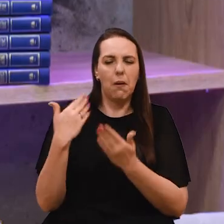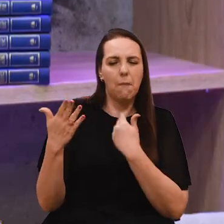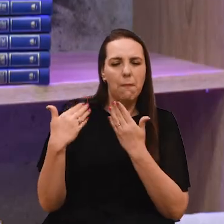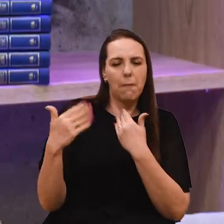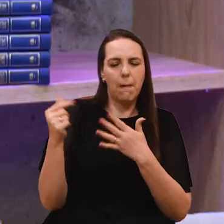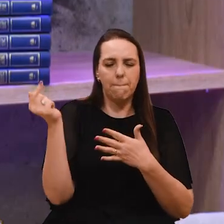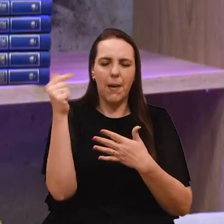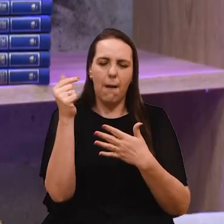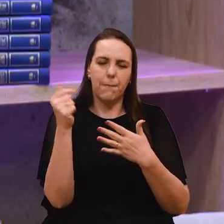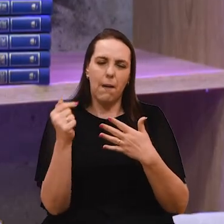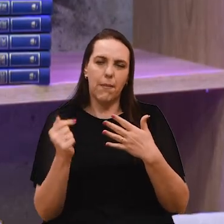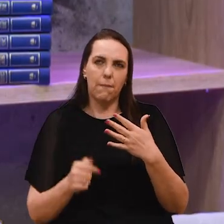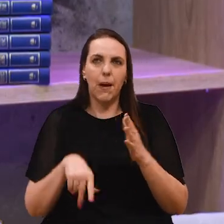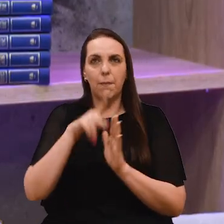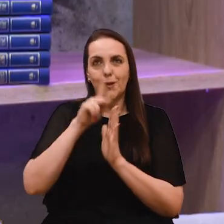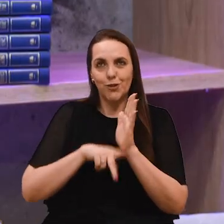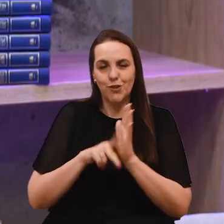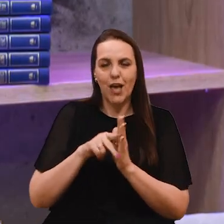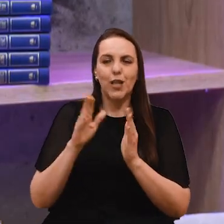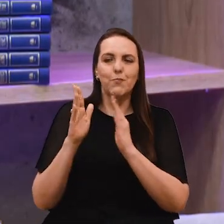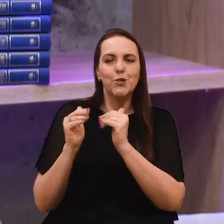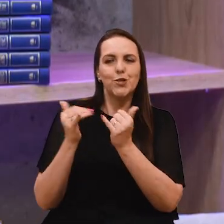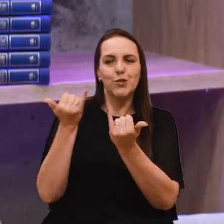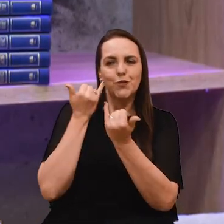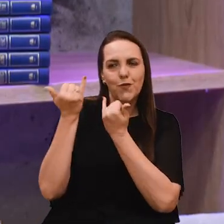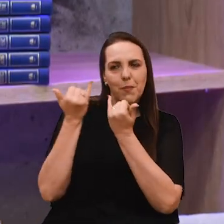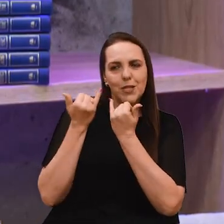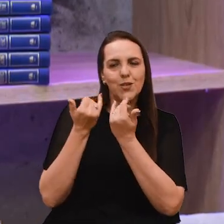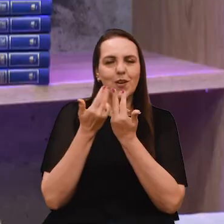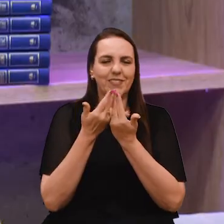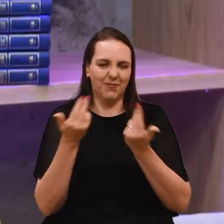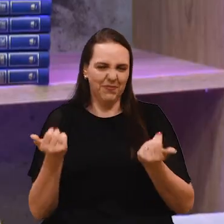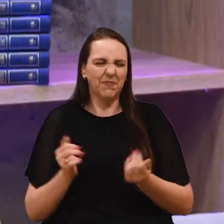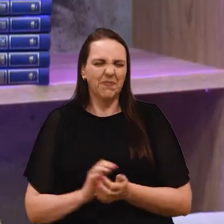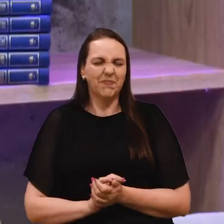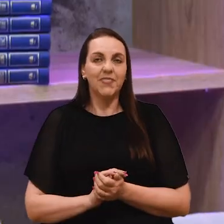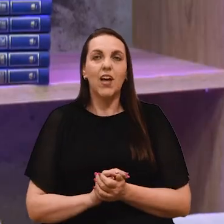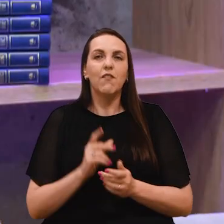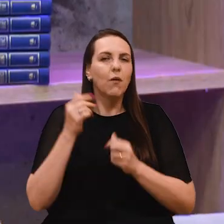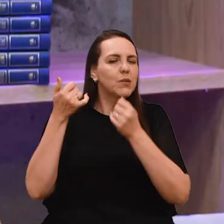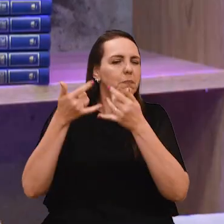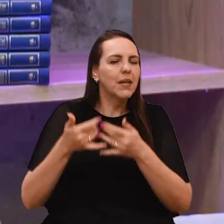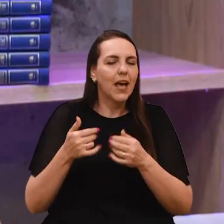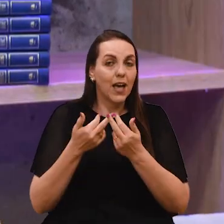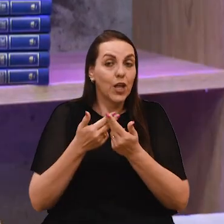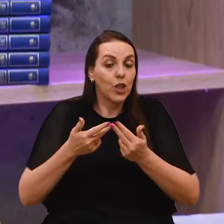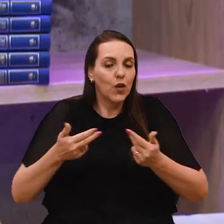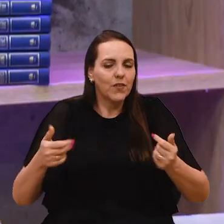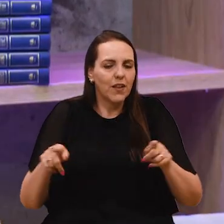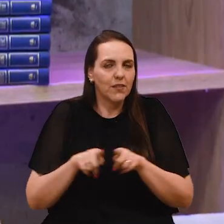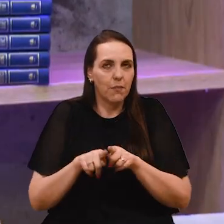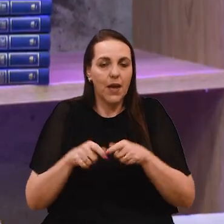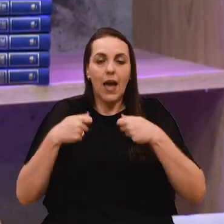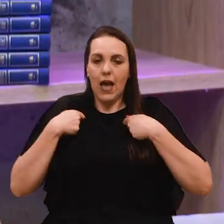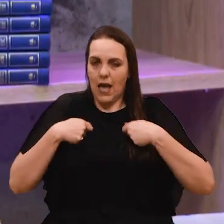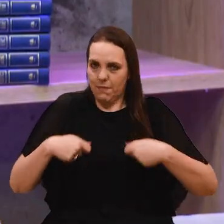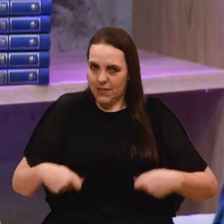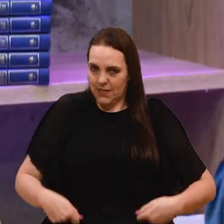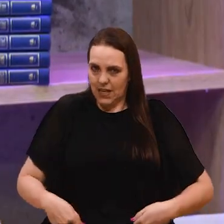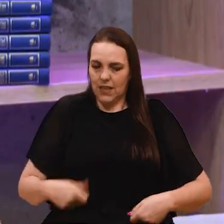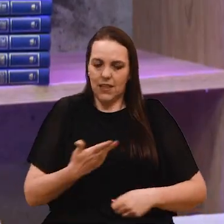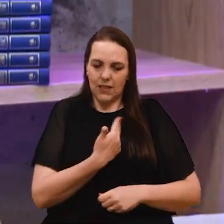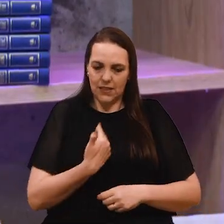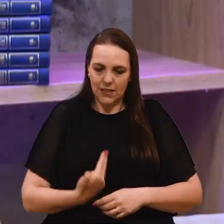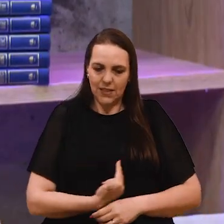um, pedido de informação. Vamos falar um pouquinho sobre isso e as novidades que nós falamos da camiseta, falamos do nome,